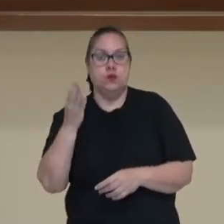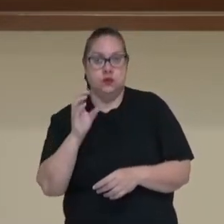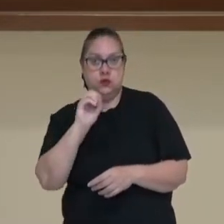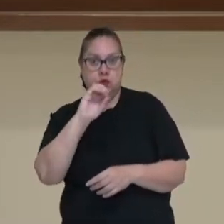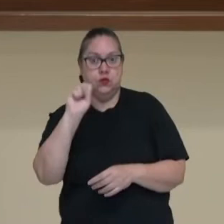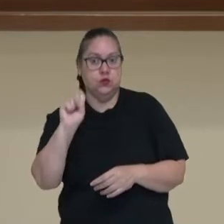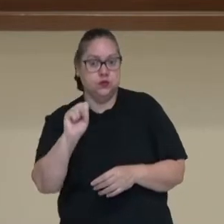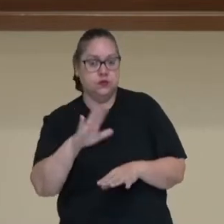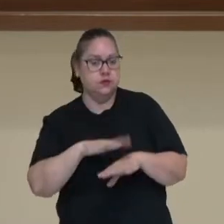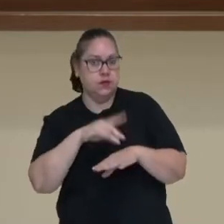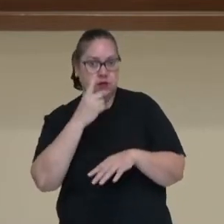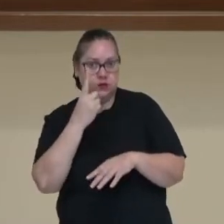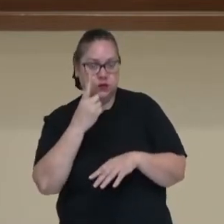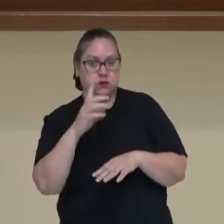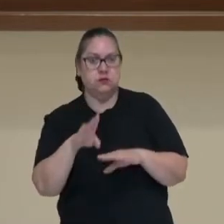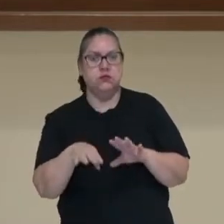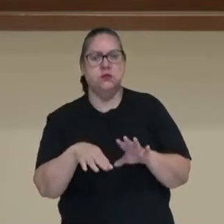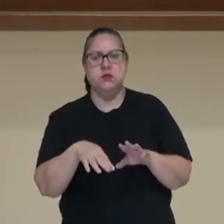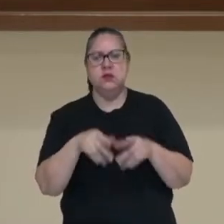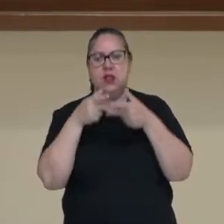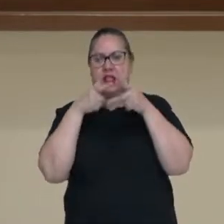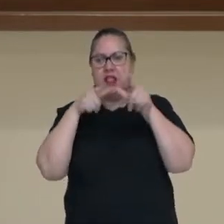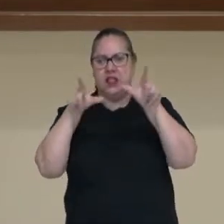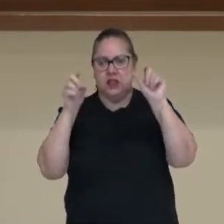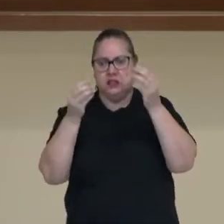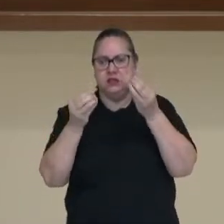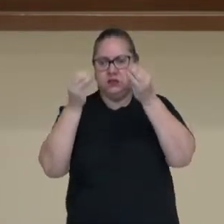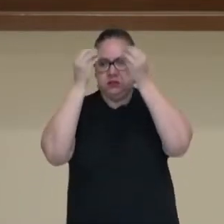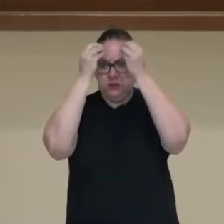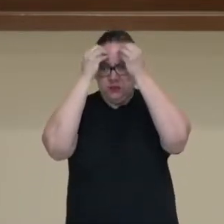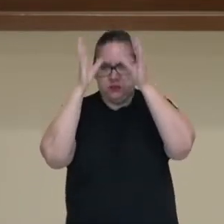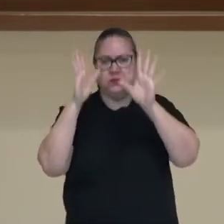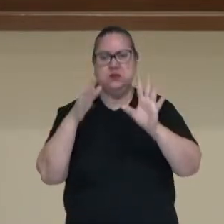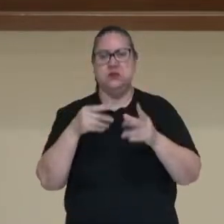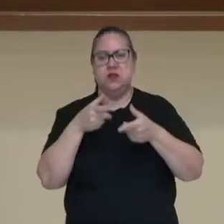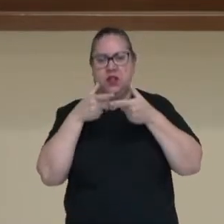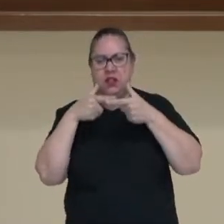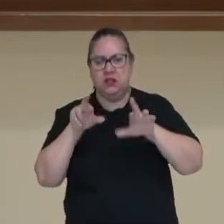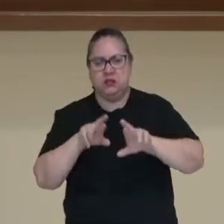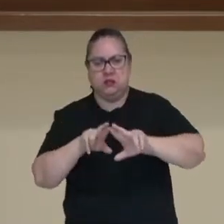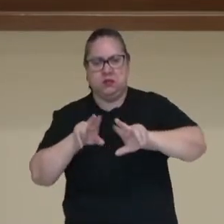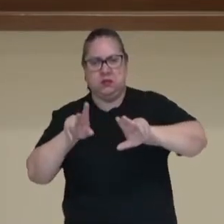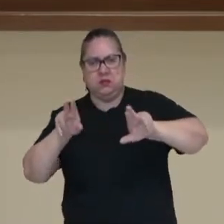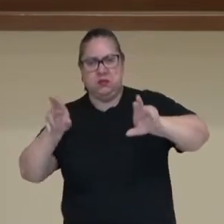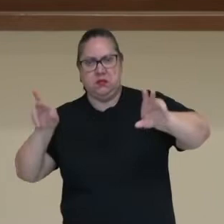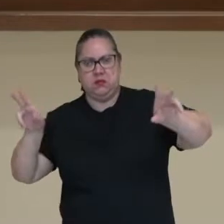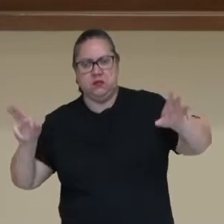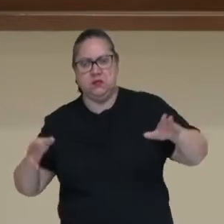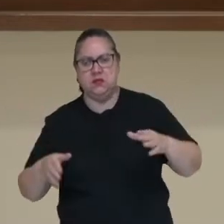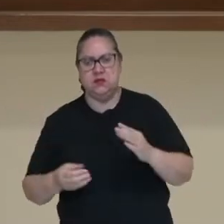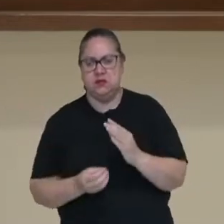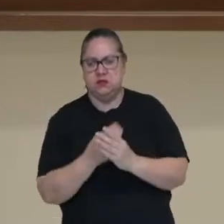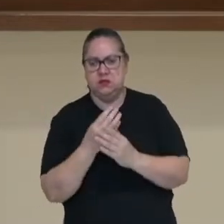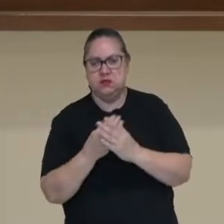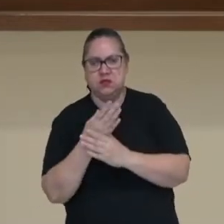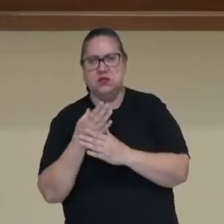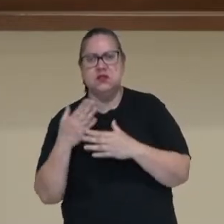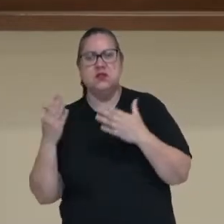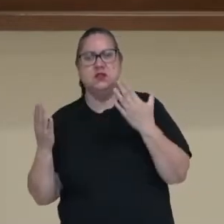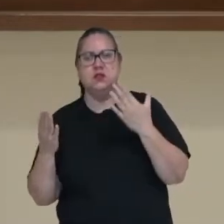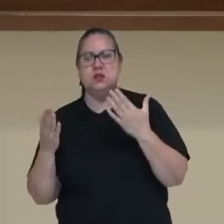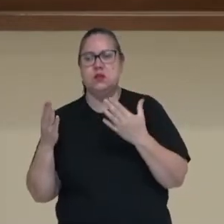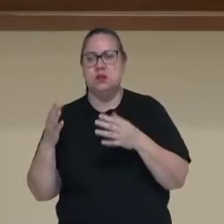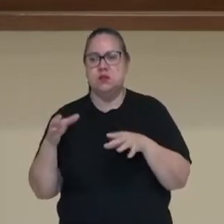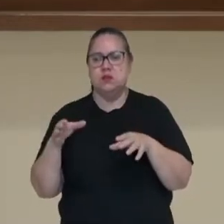compararmos, puxa vida, os troncos linguísticos guarani, né, o tupi-guarani, os troncos linguísticos da língua G, os